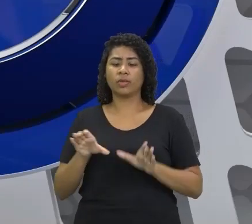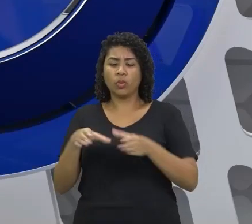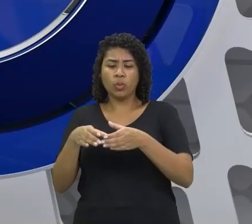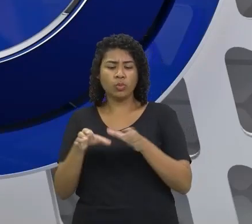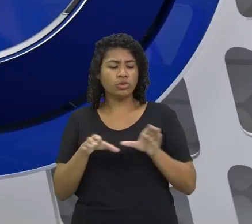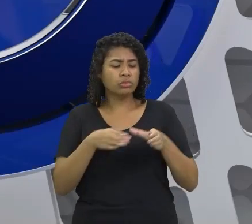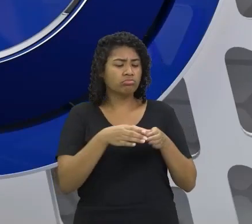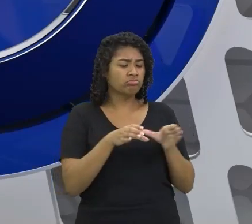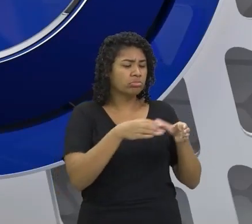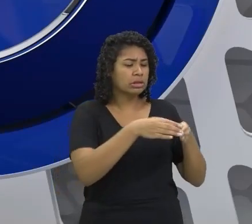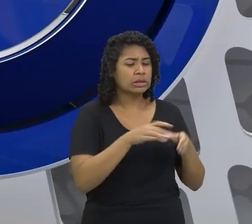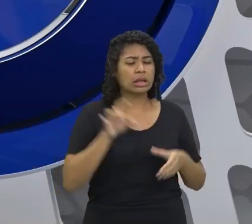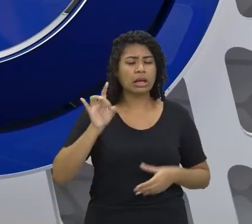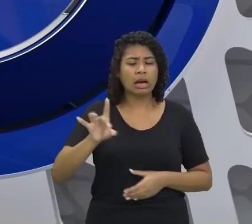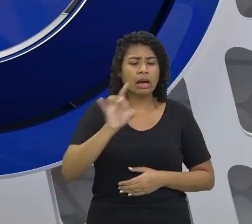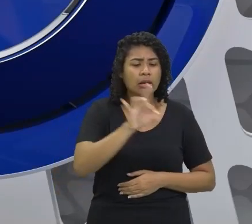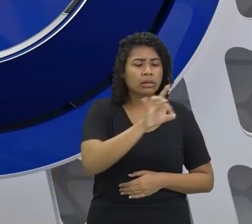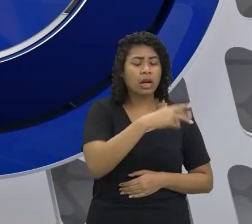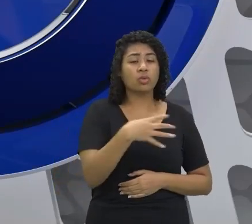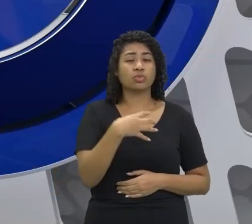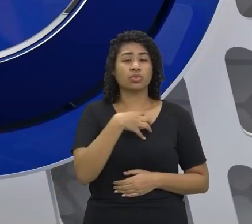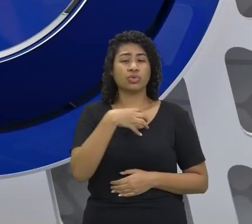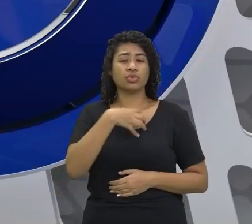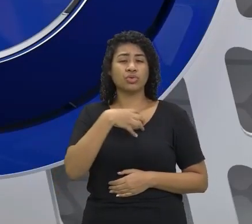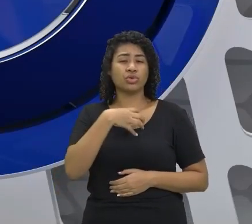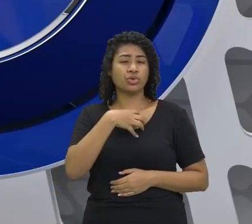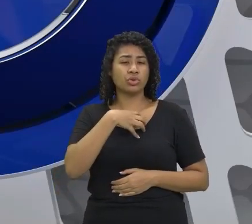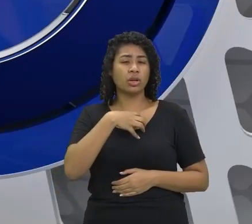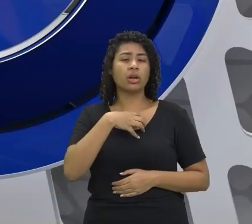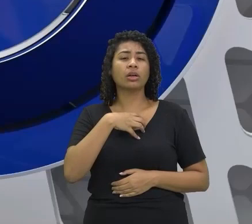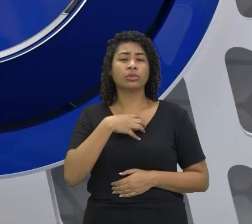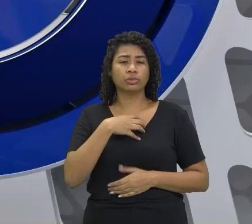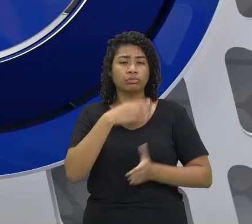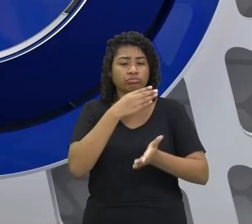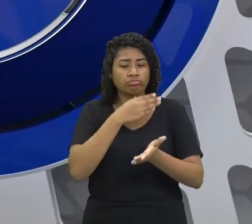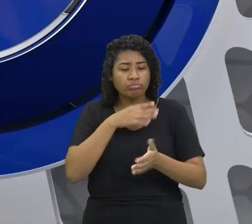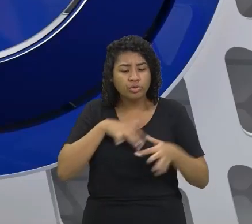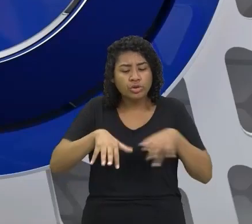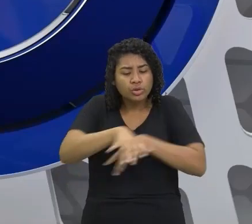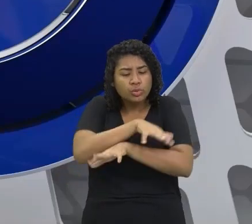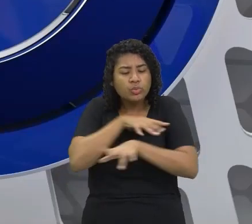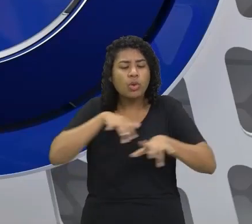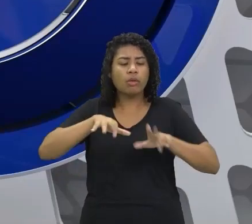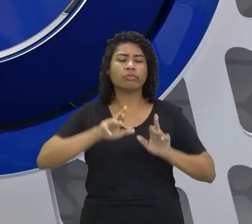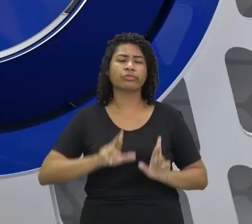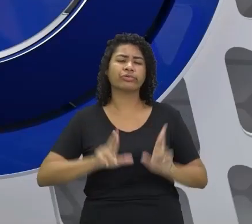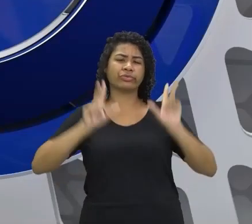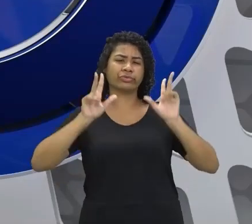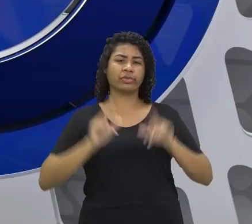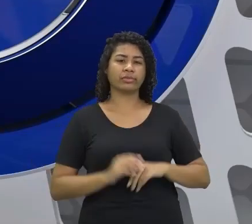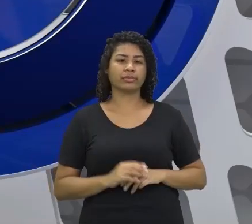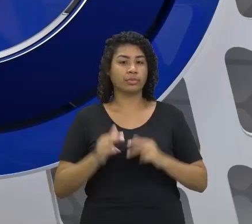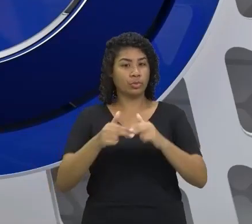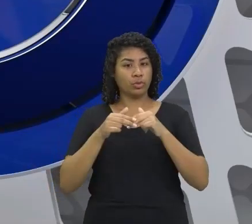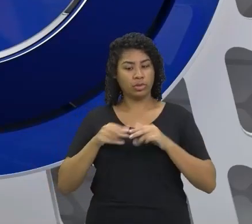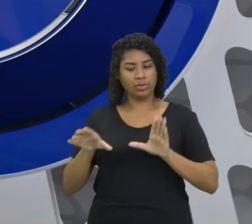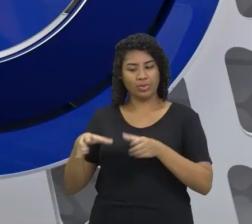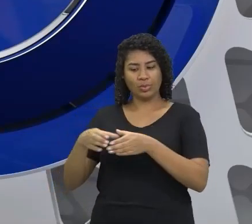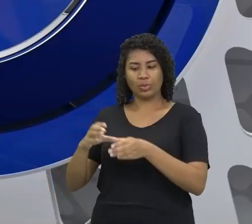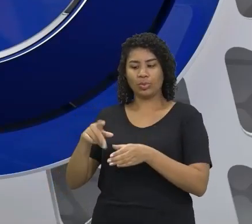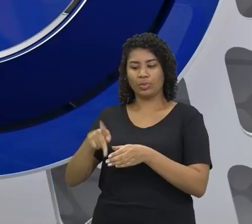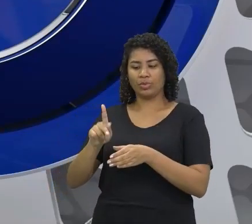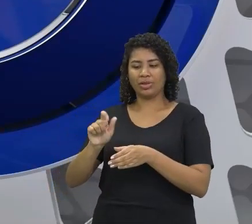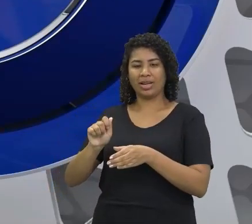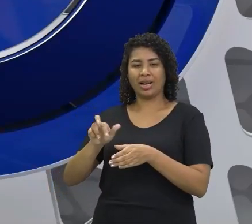cada etnia tem um jeito de fazer a sua iniciação. E aqui os Carajás trabalham